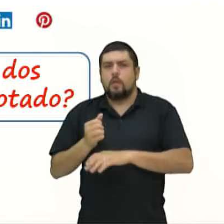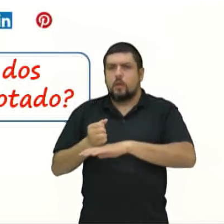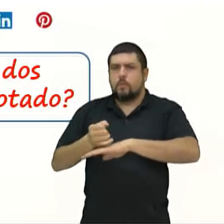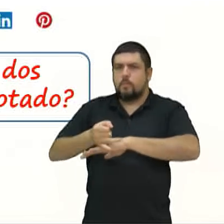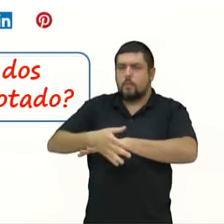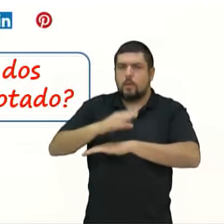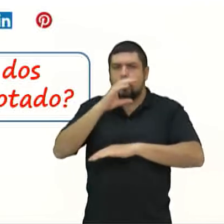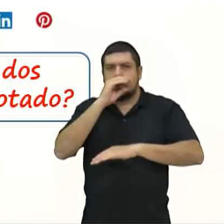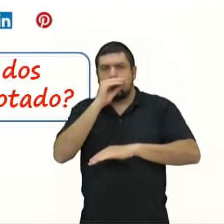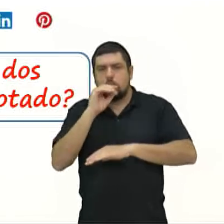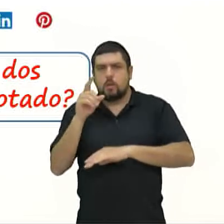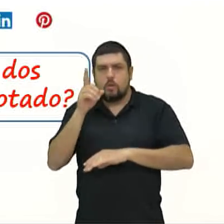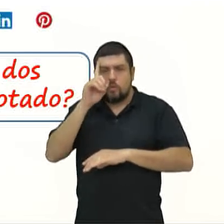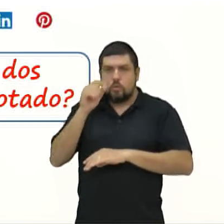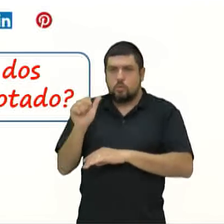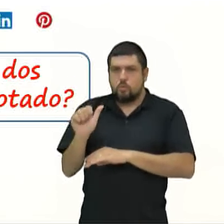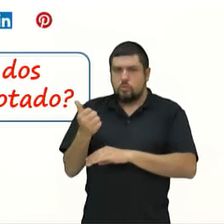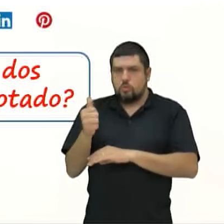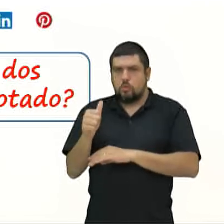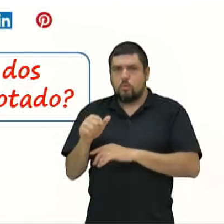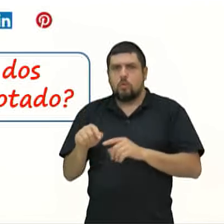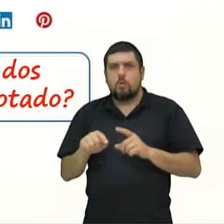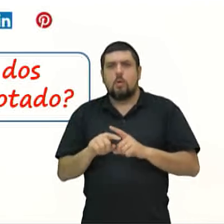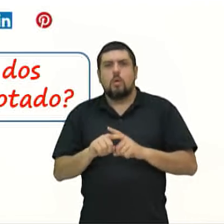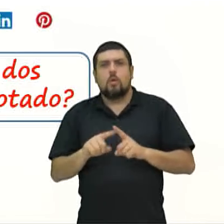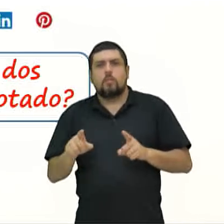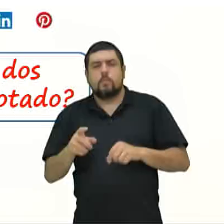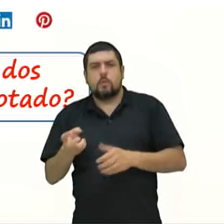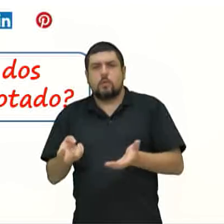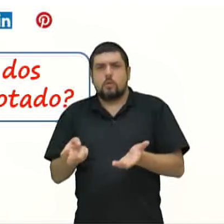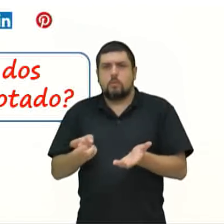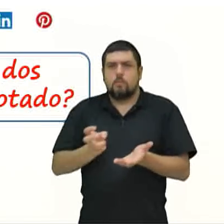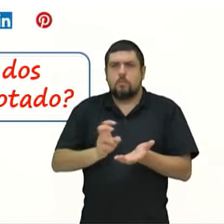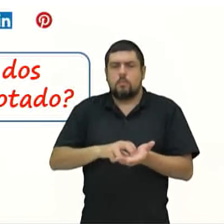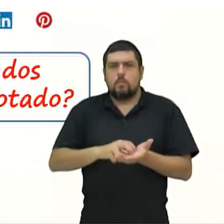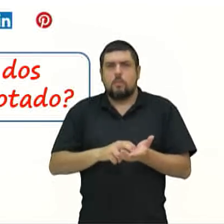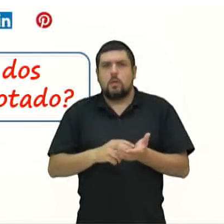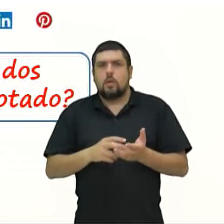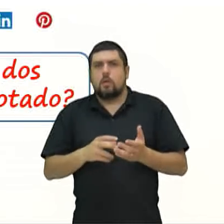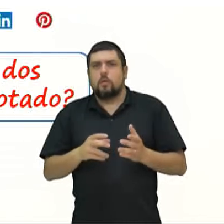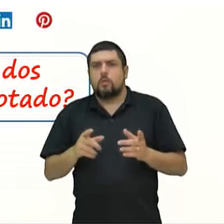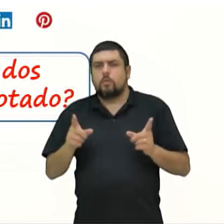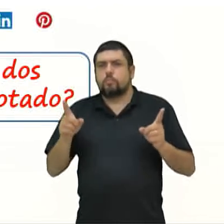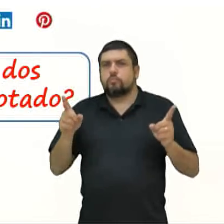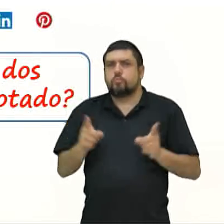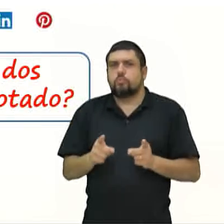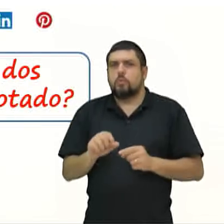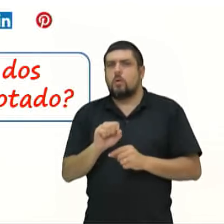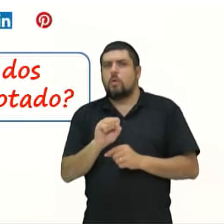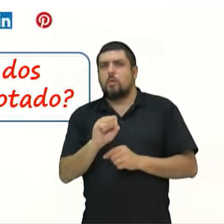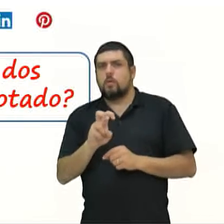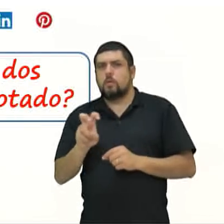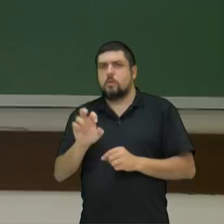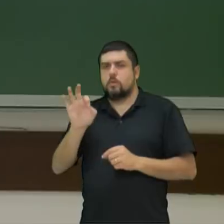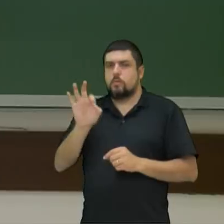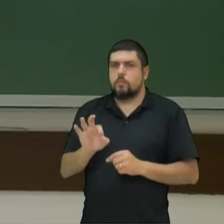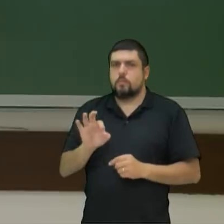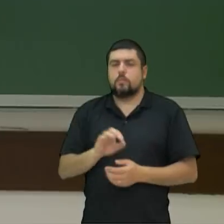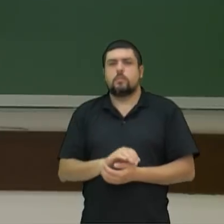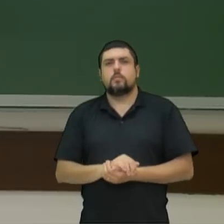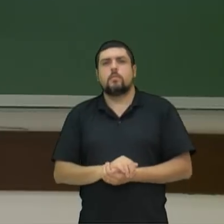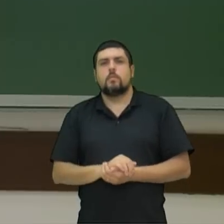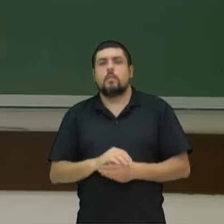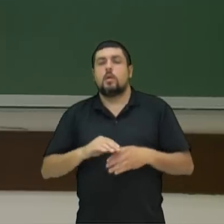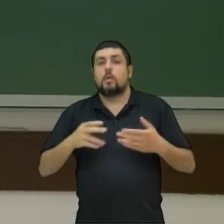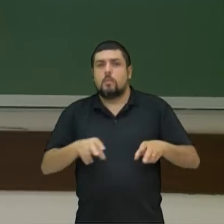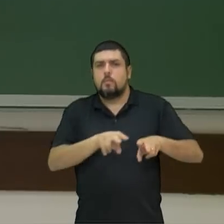dia 11, mas que caiu para 85% pela manhã. A gente espera que tenha sido por alta, né? Então vejam, gente, 100%